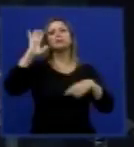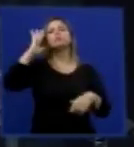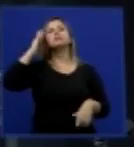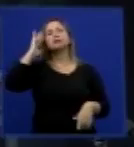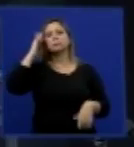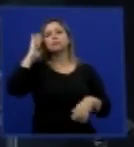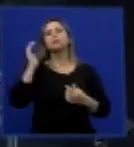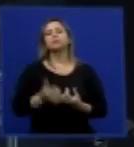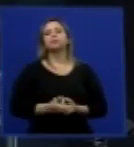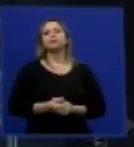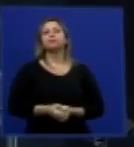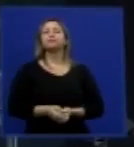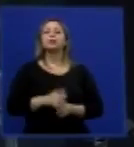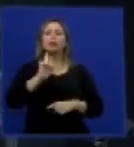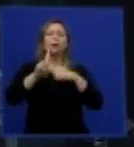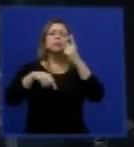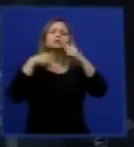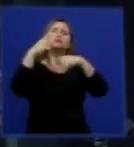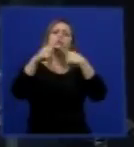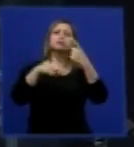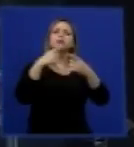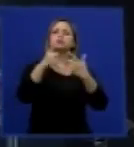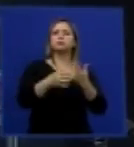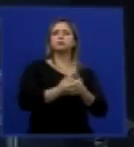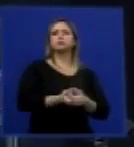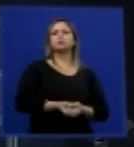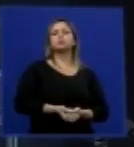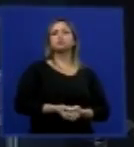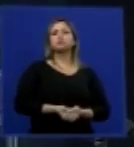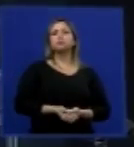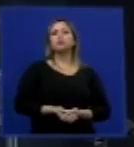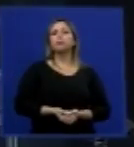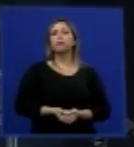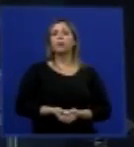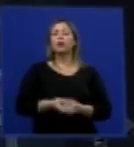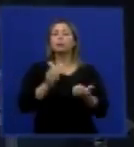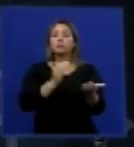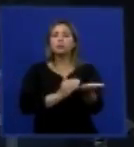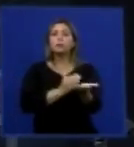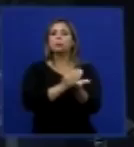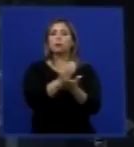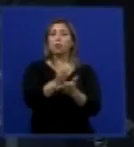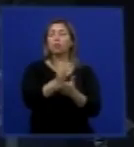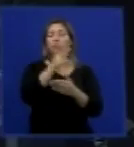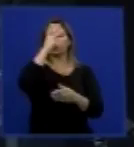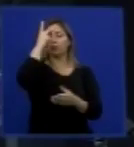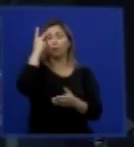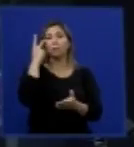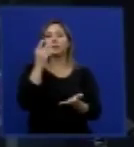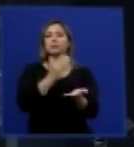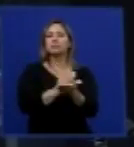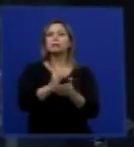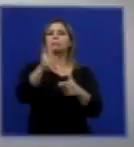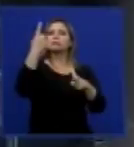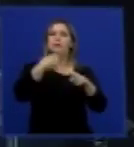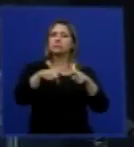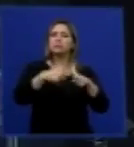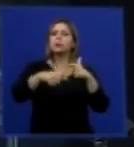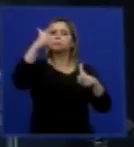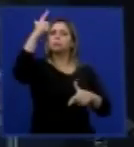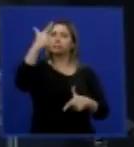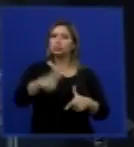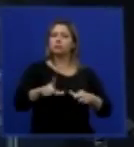interpretadas passado algum tempo bate às nossas portas o problema dos pneus